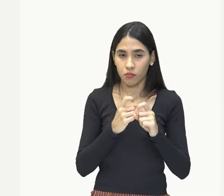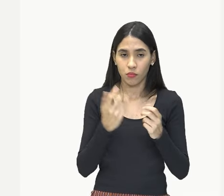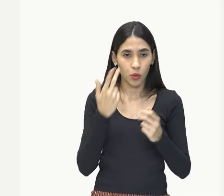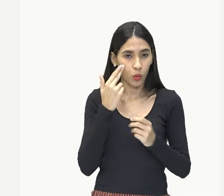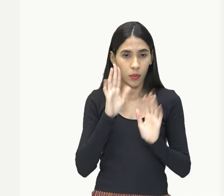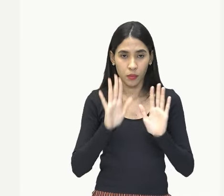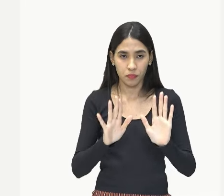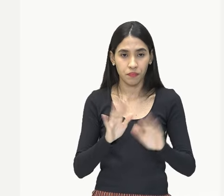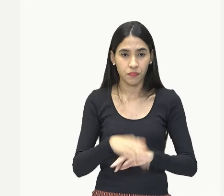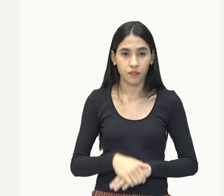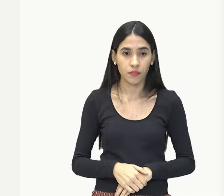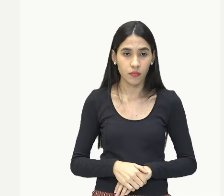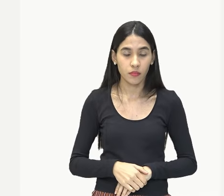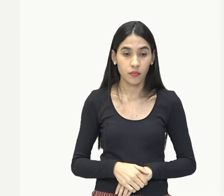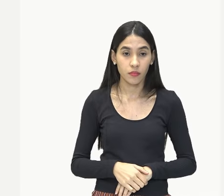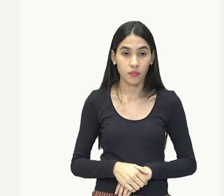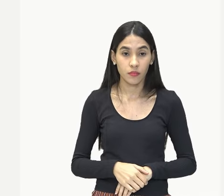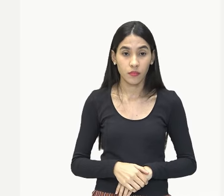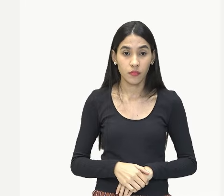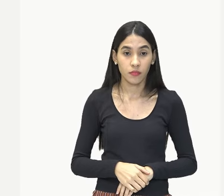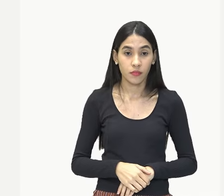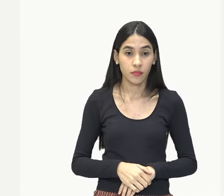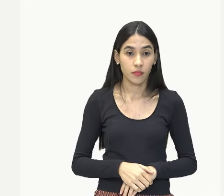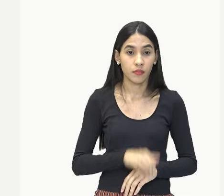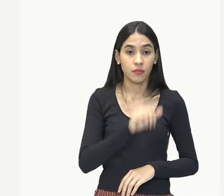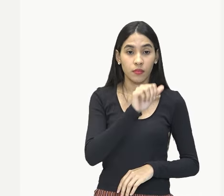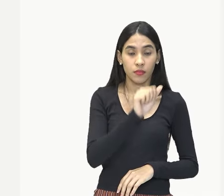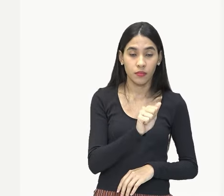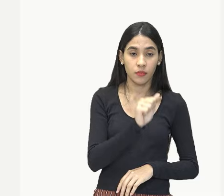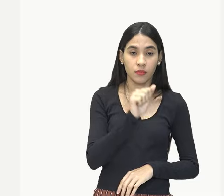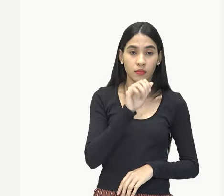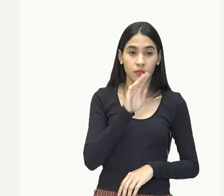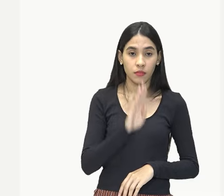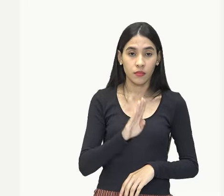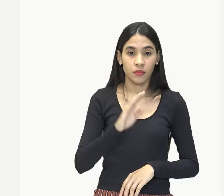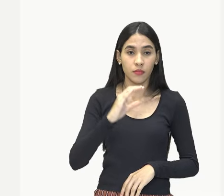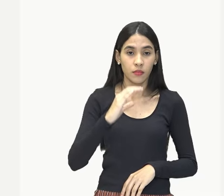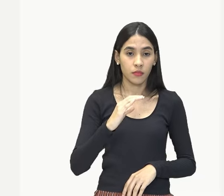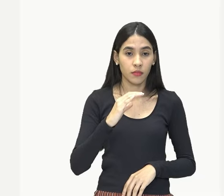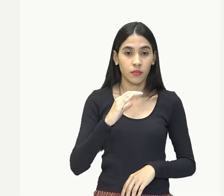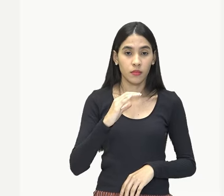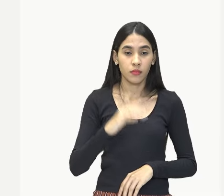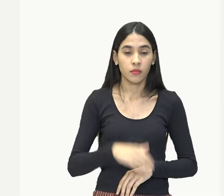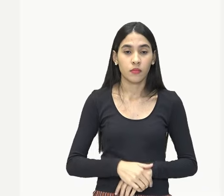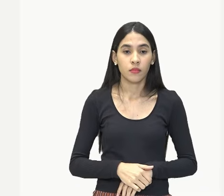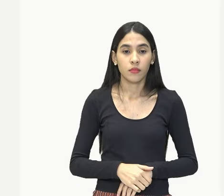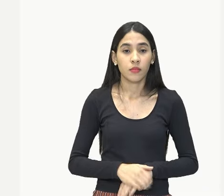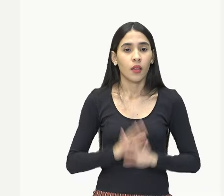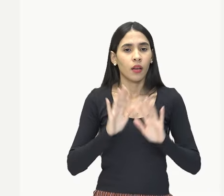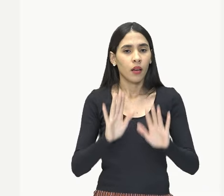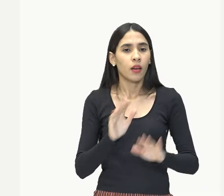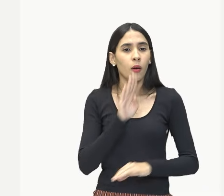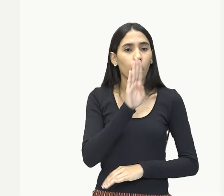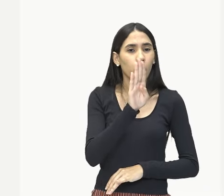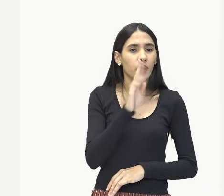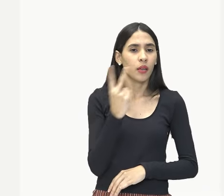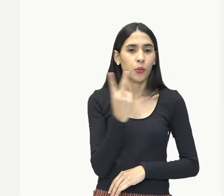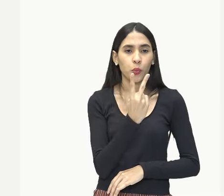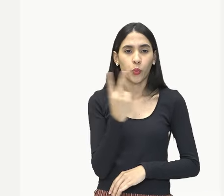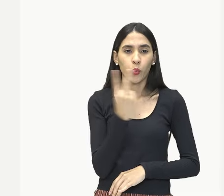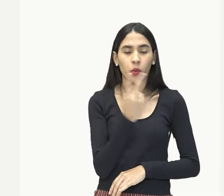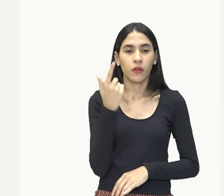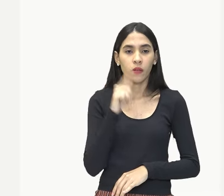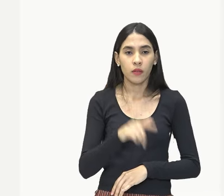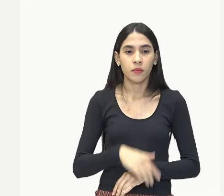tranquilamente. Então, você vai vir aqui e vai repetir cada letrinha que aparece. Ah, mas o B apareceu aqui